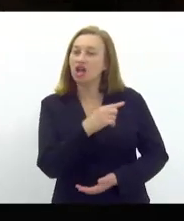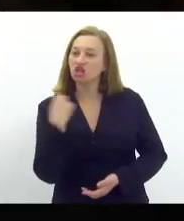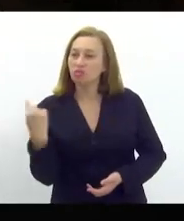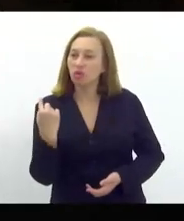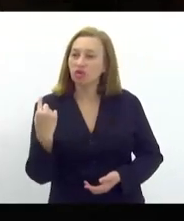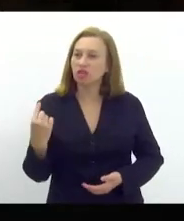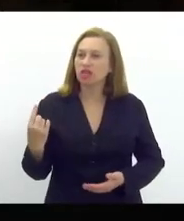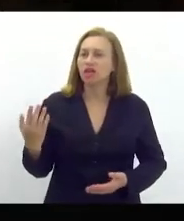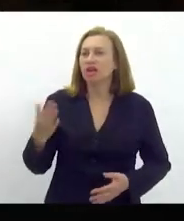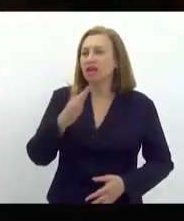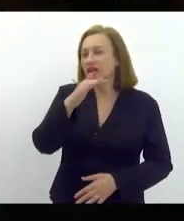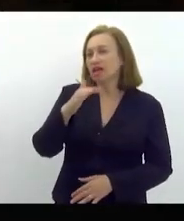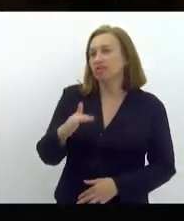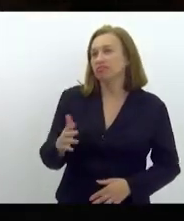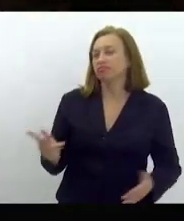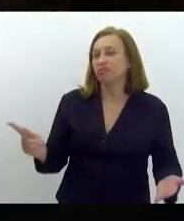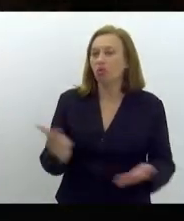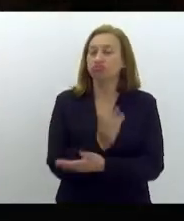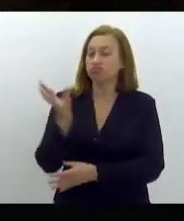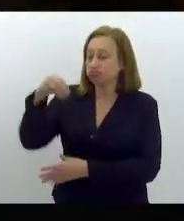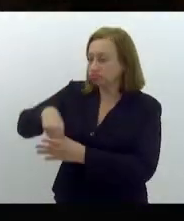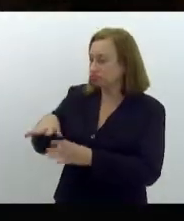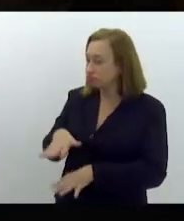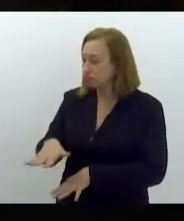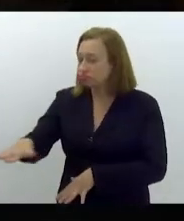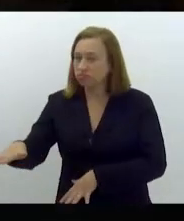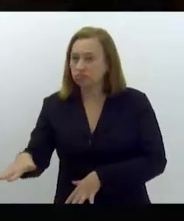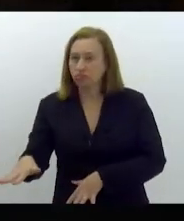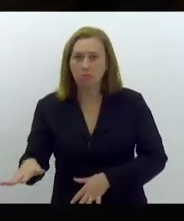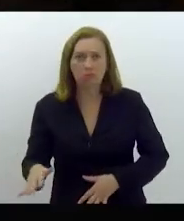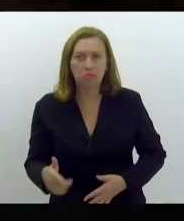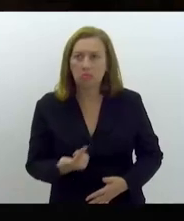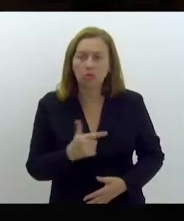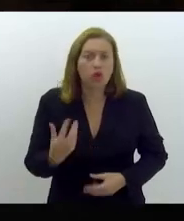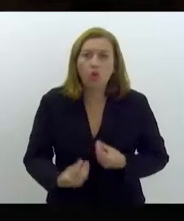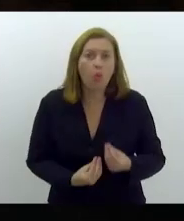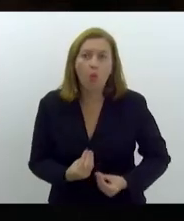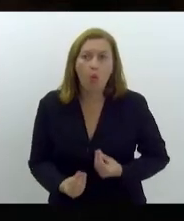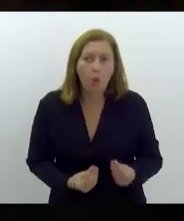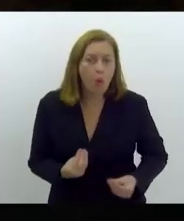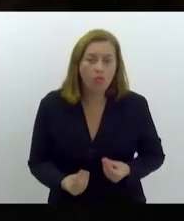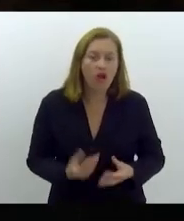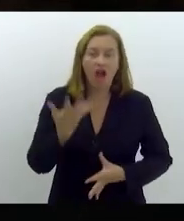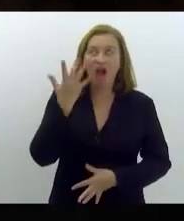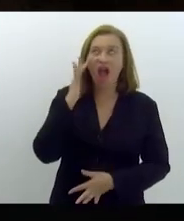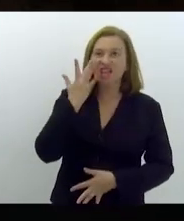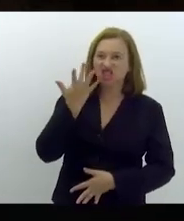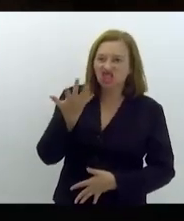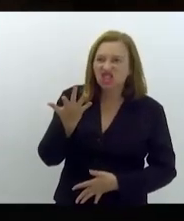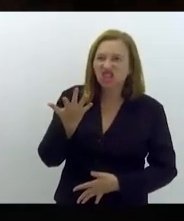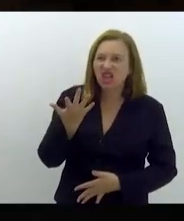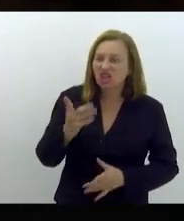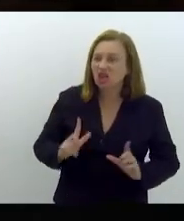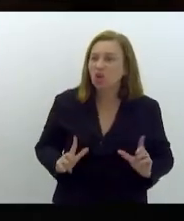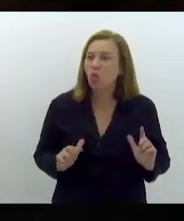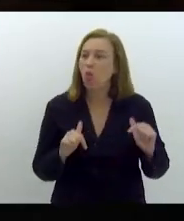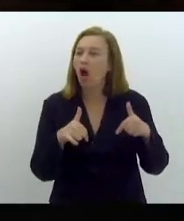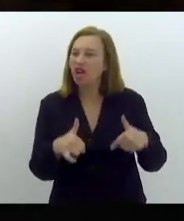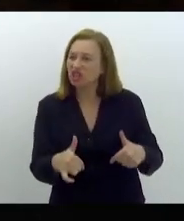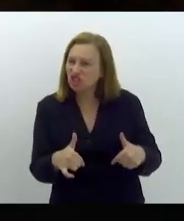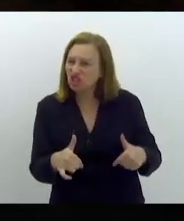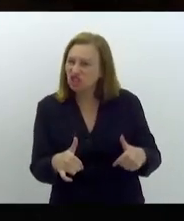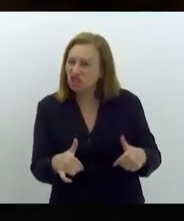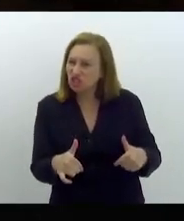dentro das favelas e periferias não dá para gente achar que uma ação bem